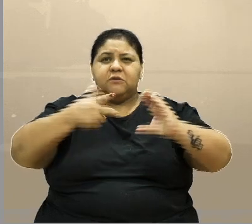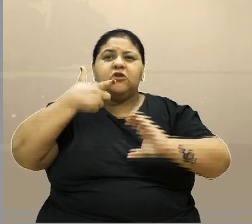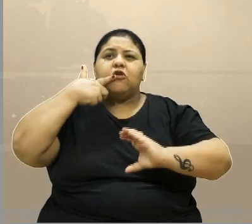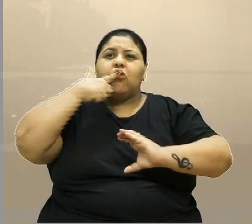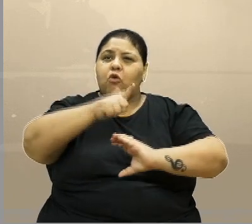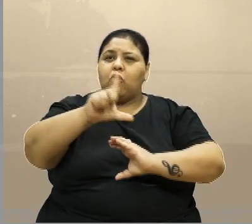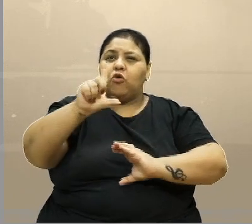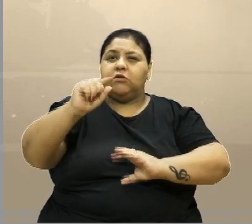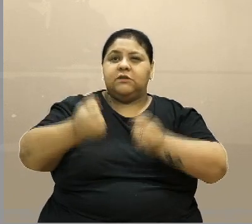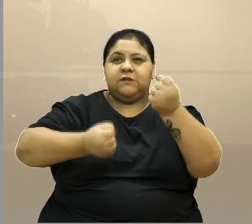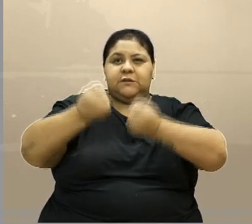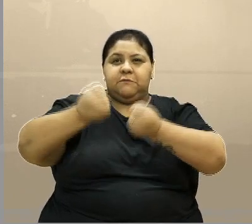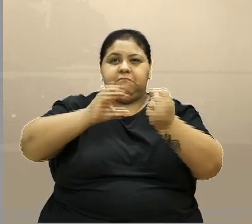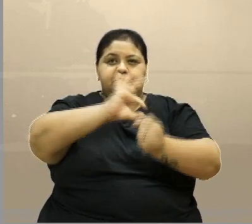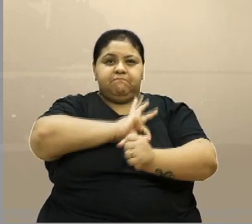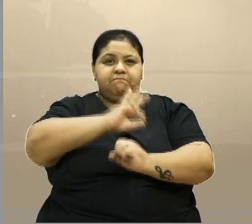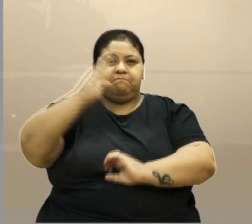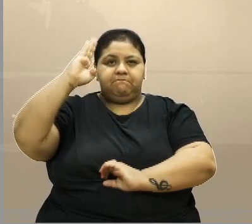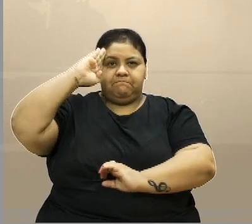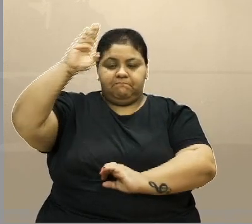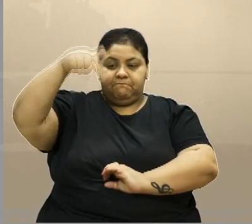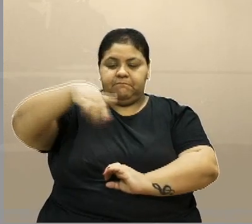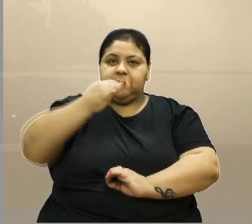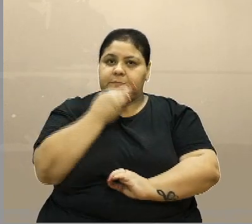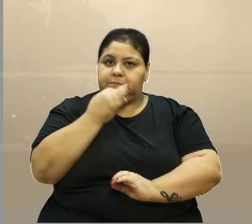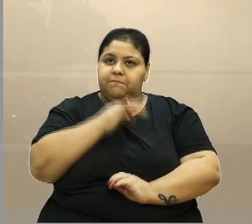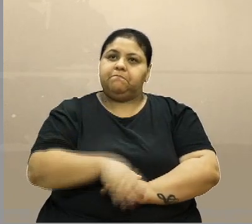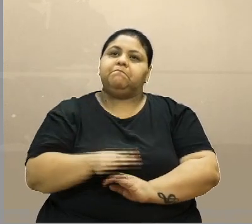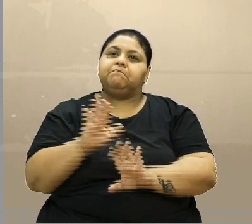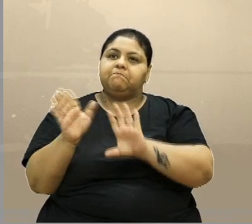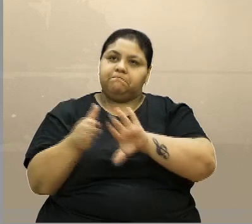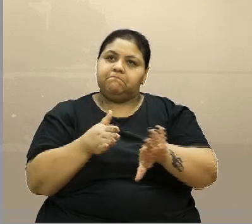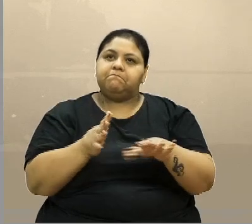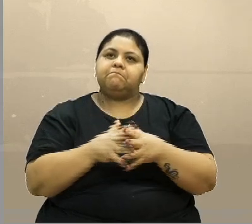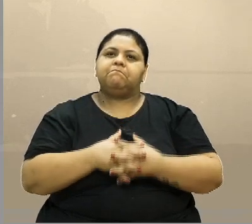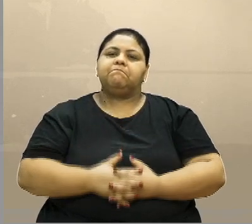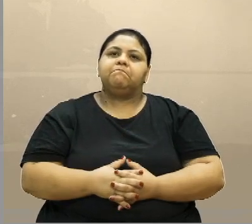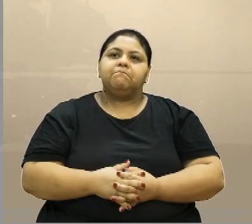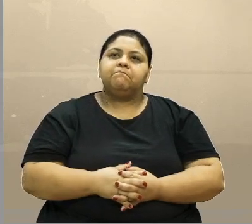dessas 10 viaturas para a Brigada Militar aqui em Caxias do Sul. Pode passar.